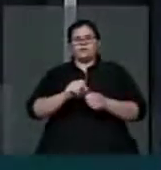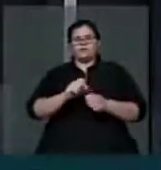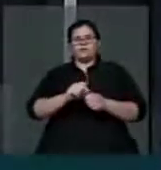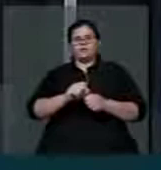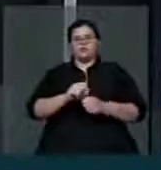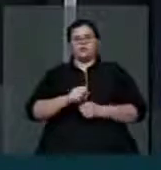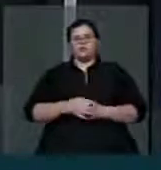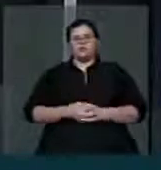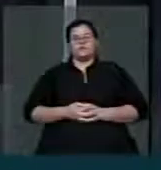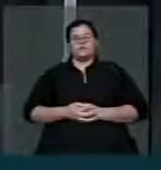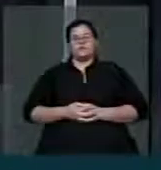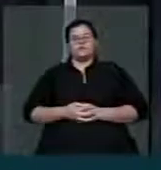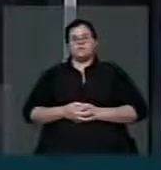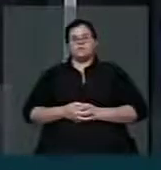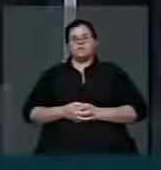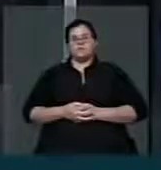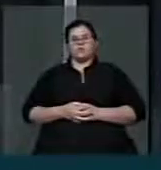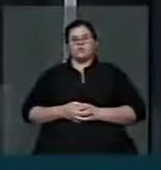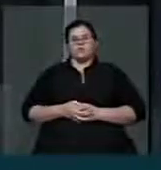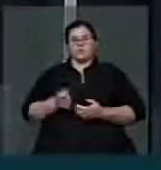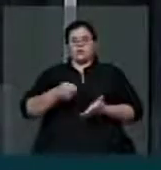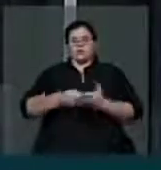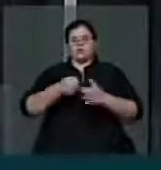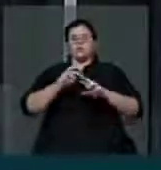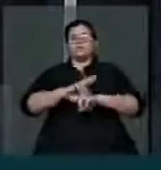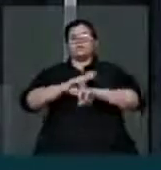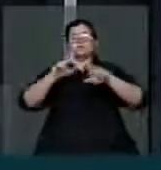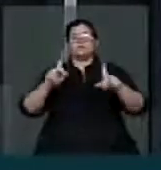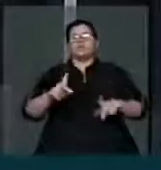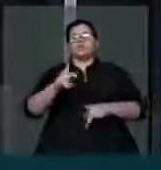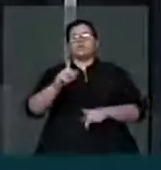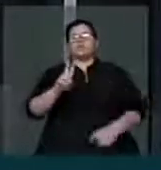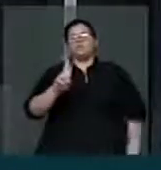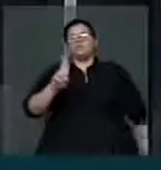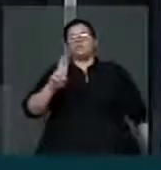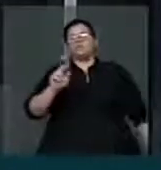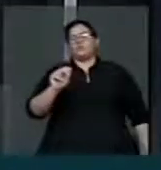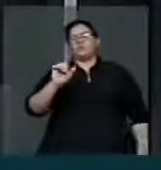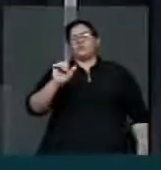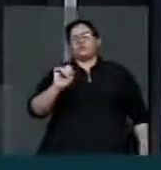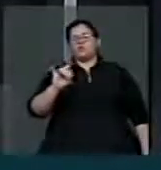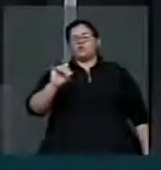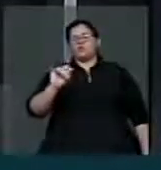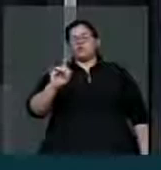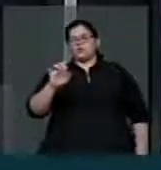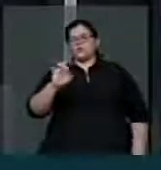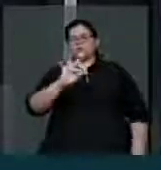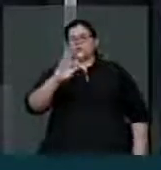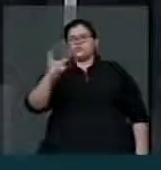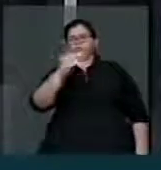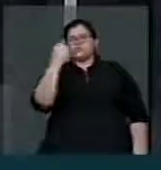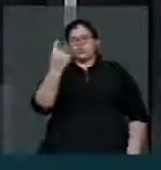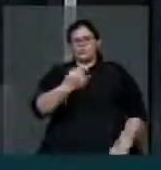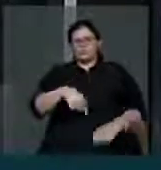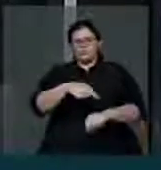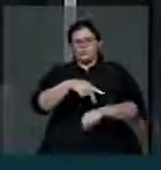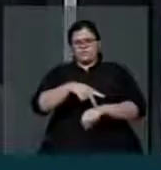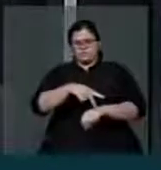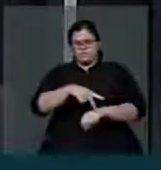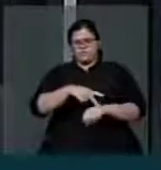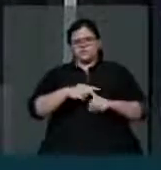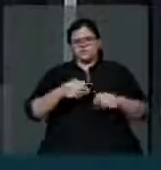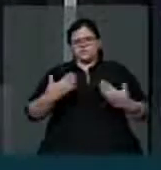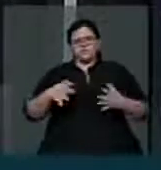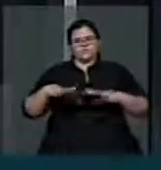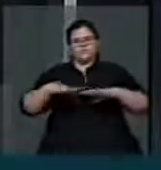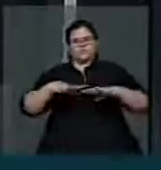artística e jornalística, para garantir a diversidade e a pluralidade em todo o país. Então, os movimentos sociais, sociedade